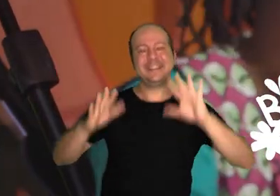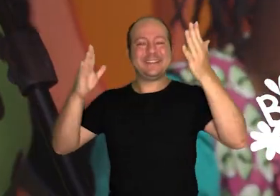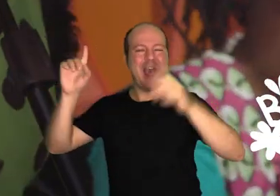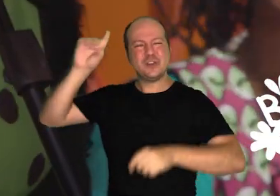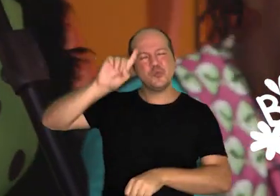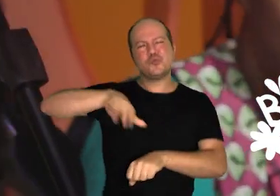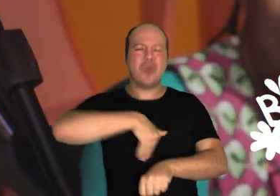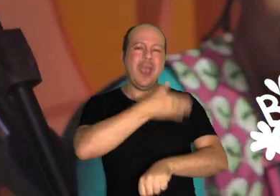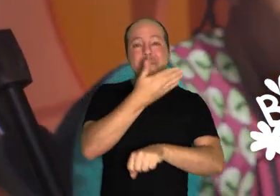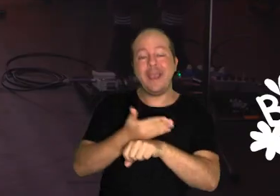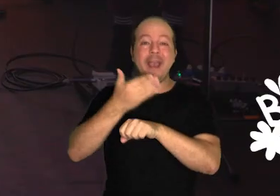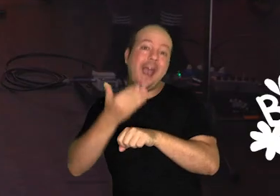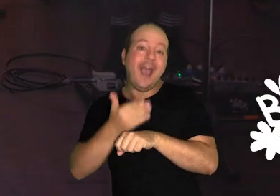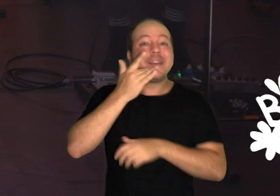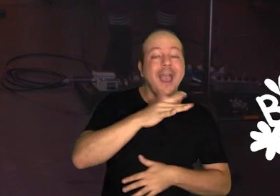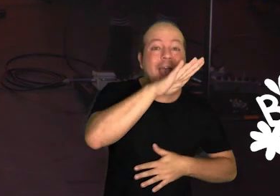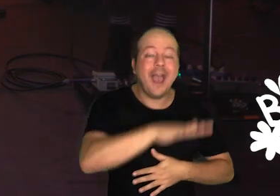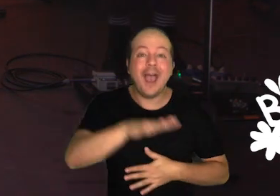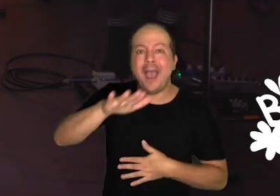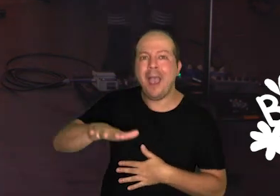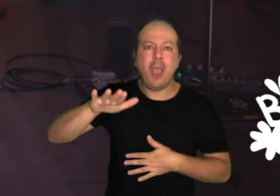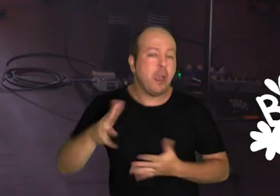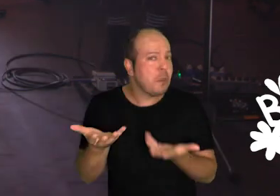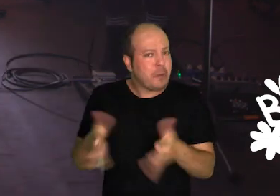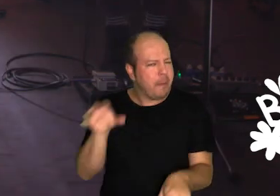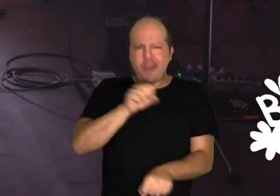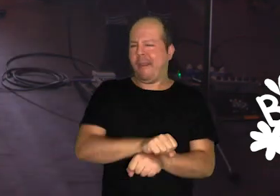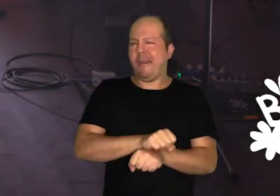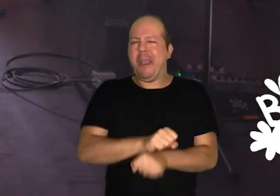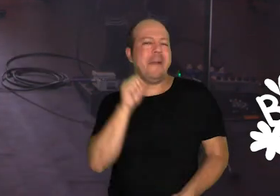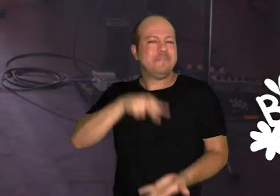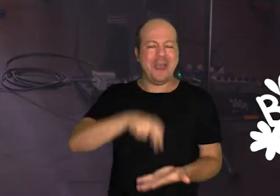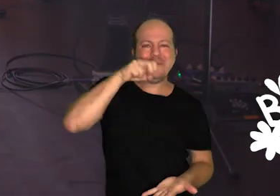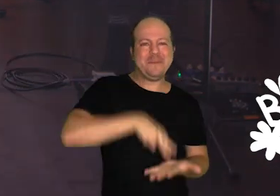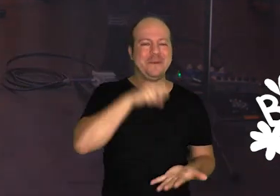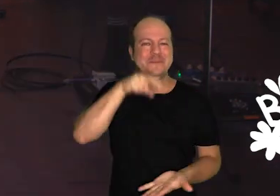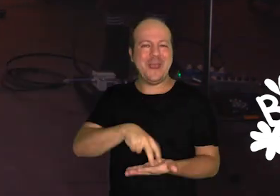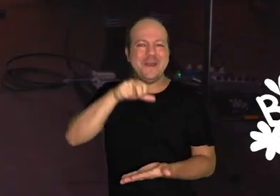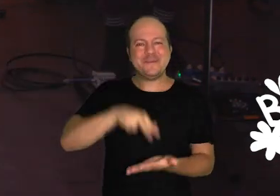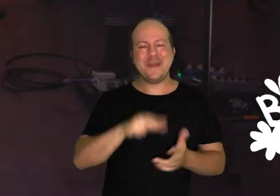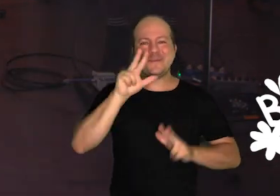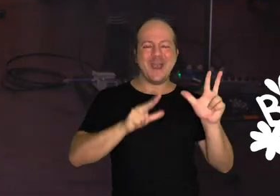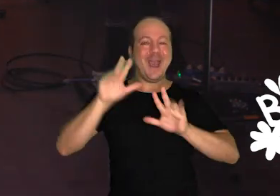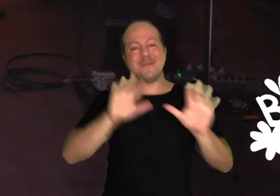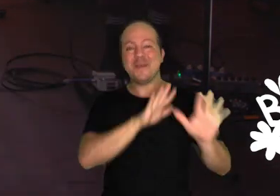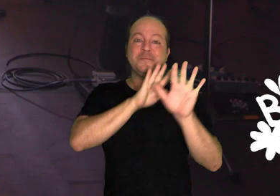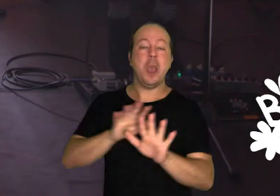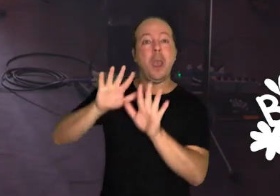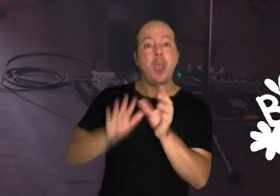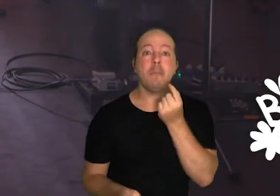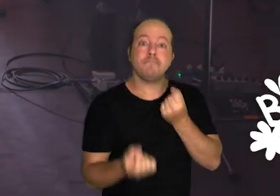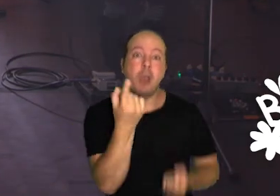todo festejar. A criançada não quer mais parar de pular. Tanta fantasia pipoca,